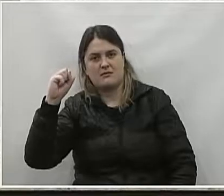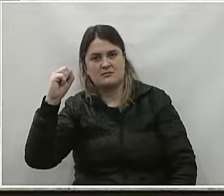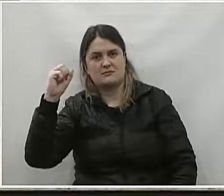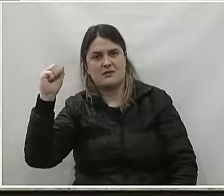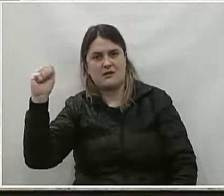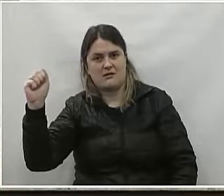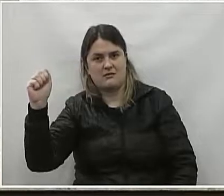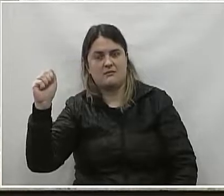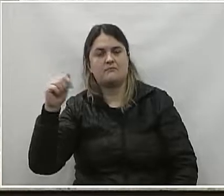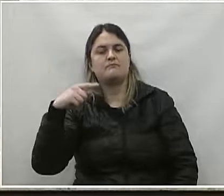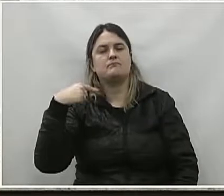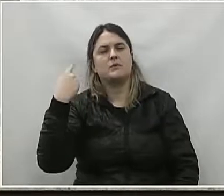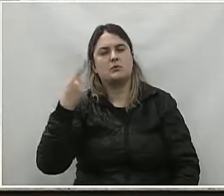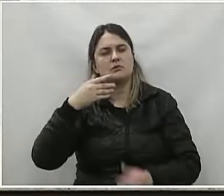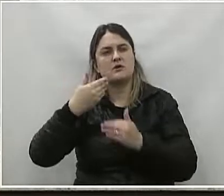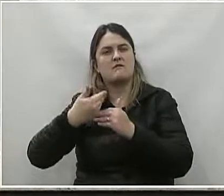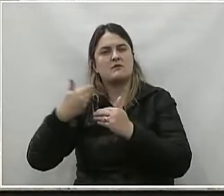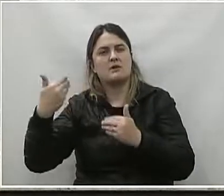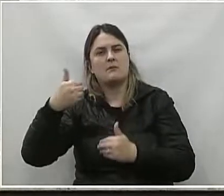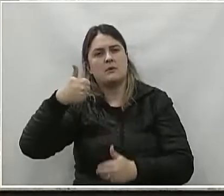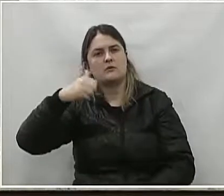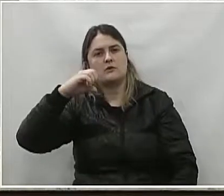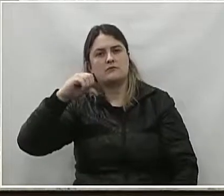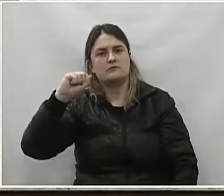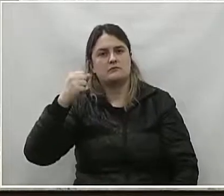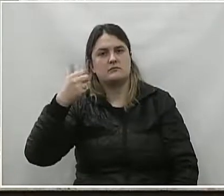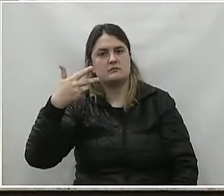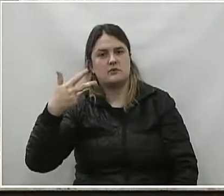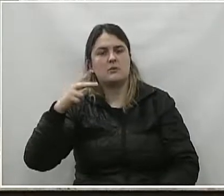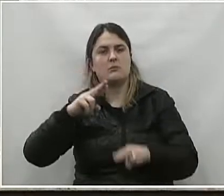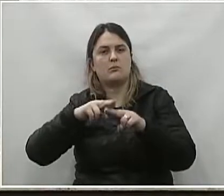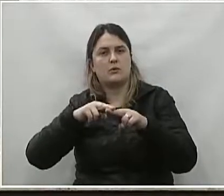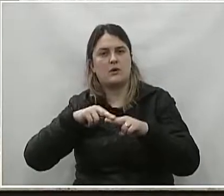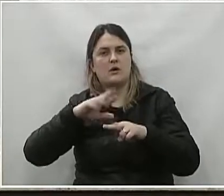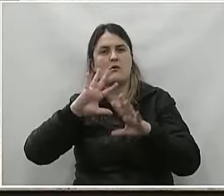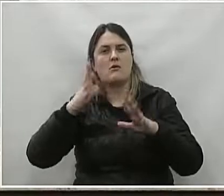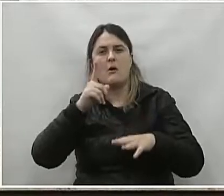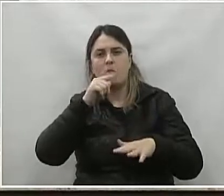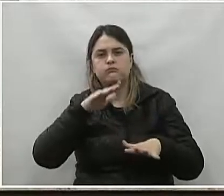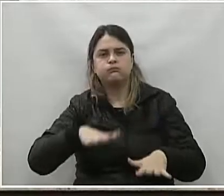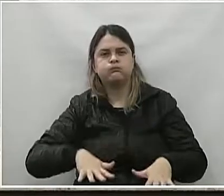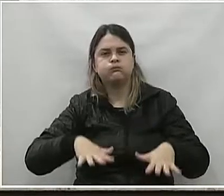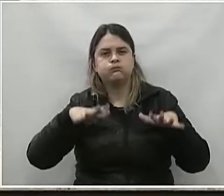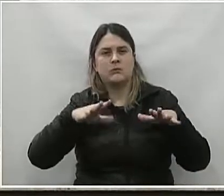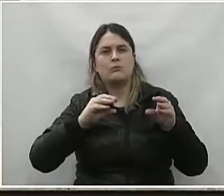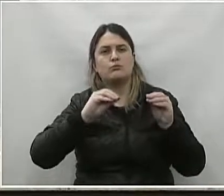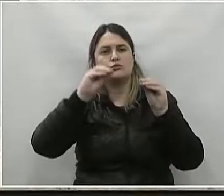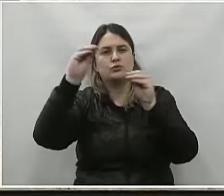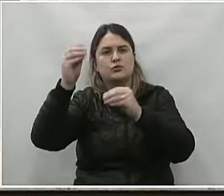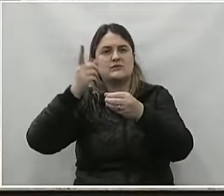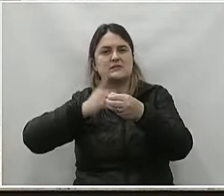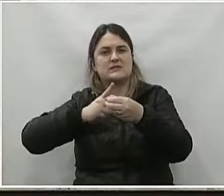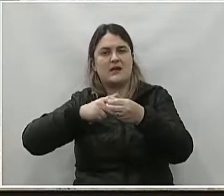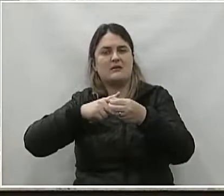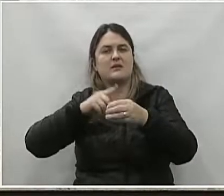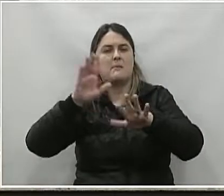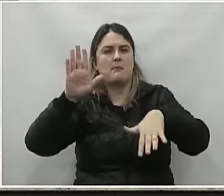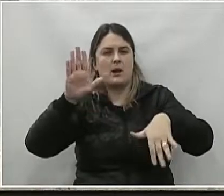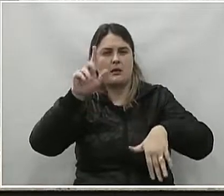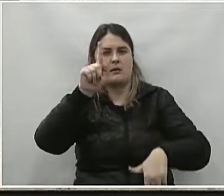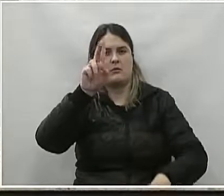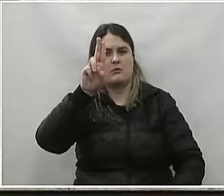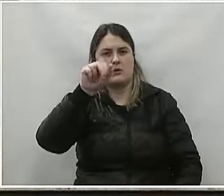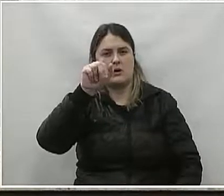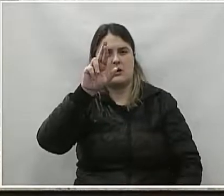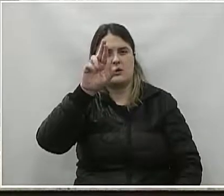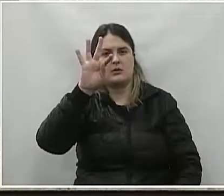veio a afastar-se somente em 1983 por ocasião das enchentes. Mudou-se para Guaratuba, onde residiu